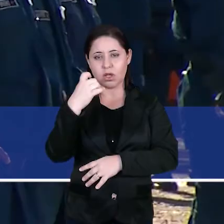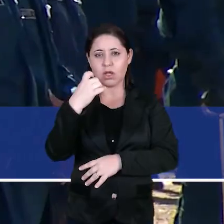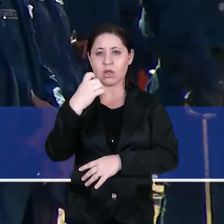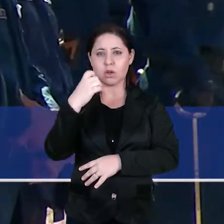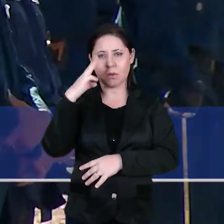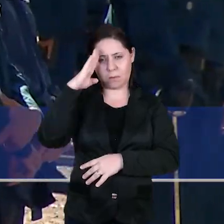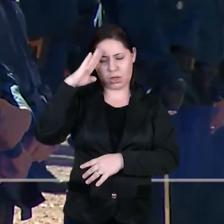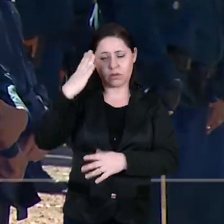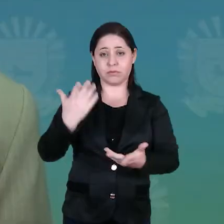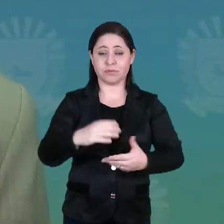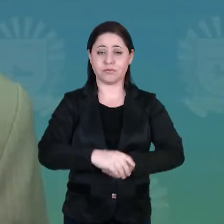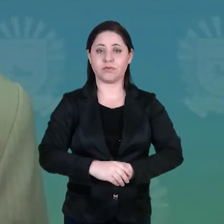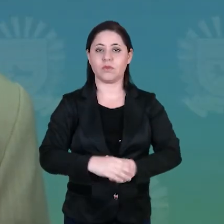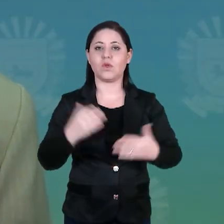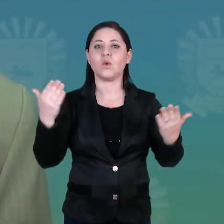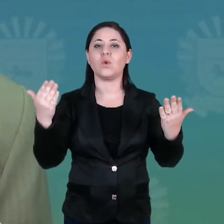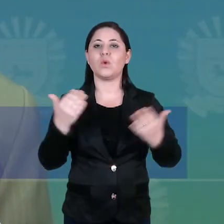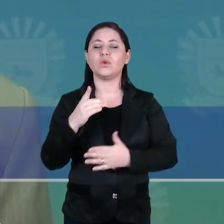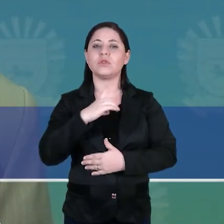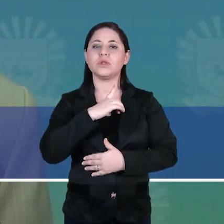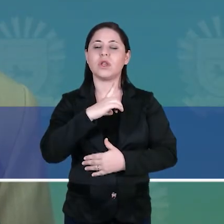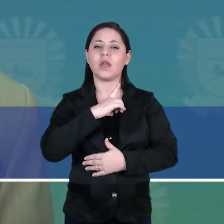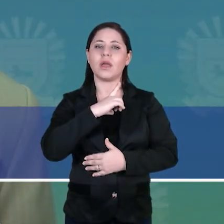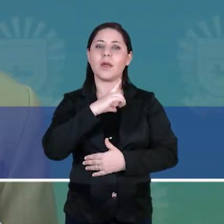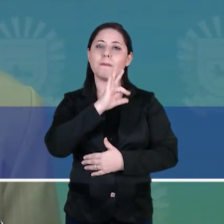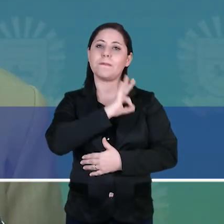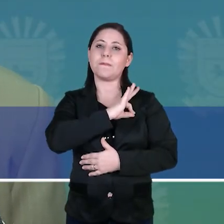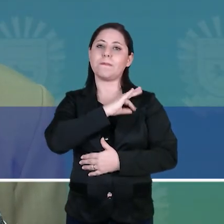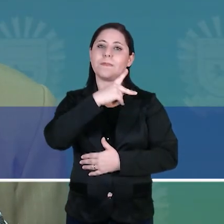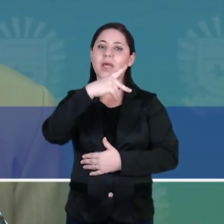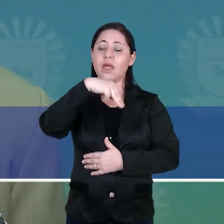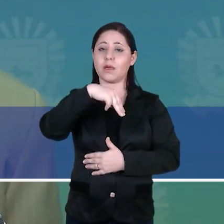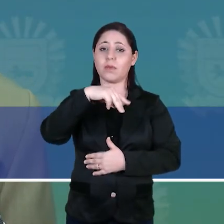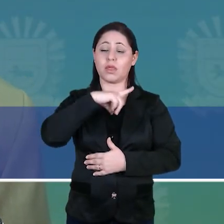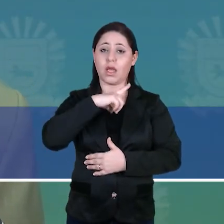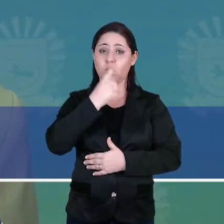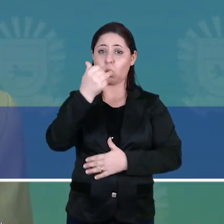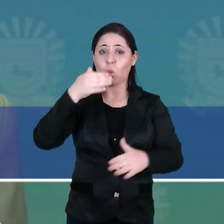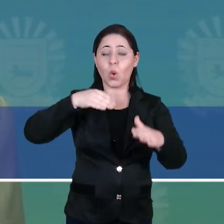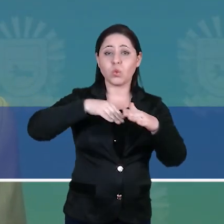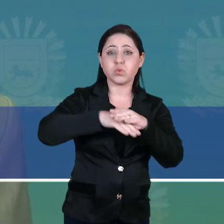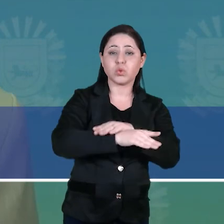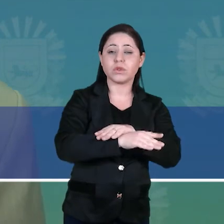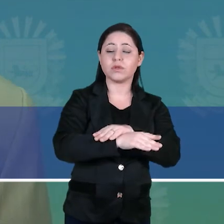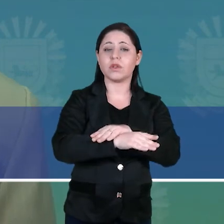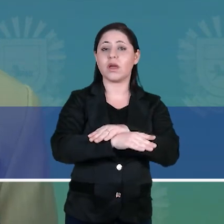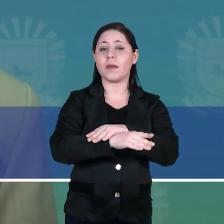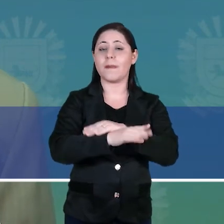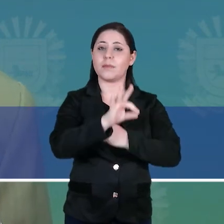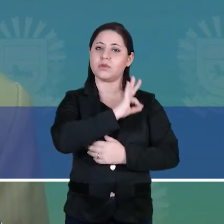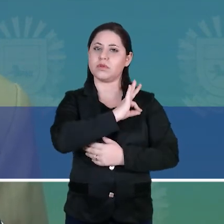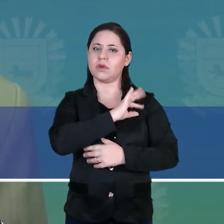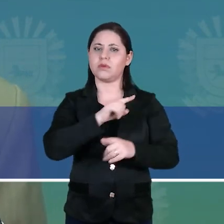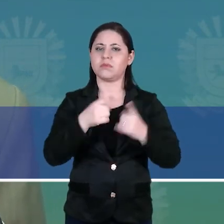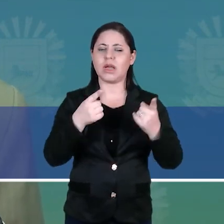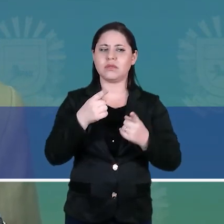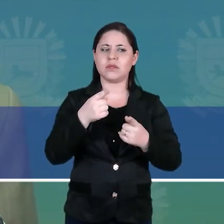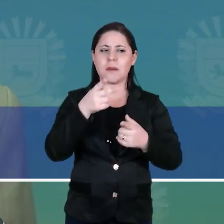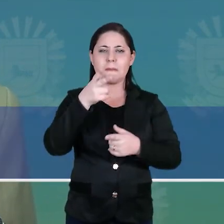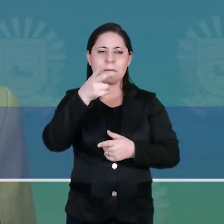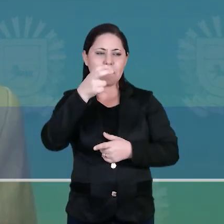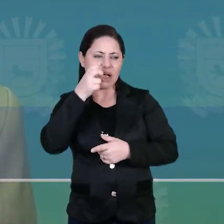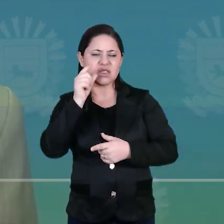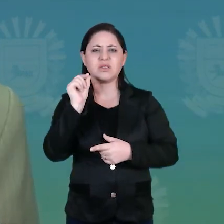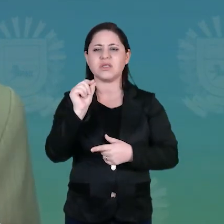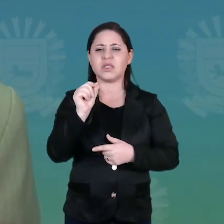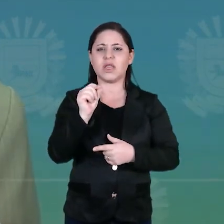dos militares. Hoje nós temos na Polícia Militar o Fundo de Assistência ao Policial. Mas nós percebemos que, em virtude